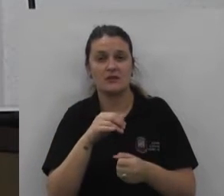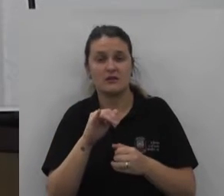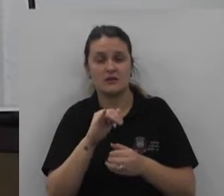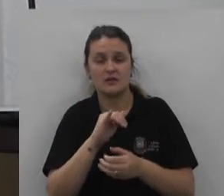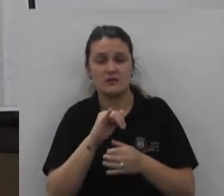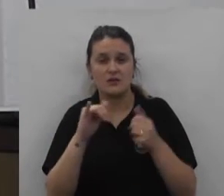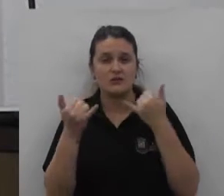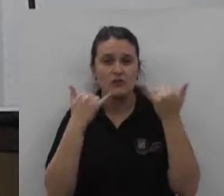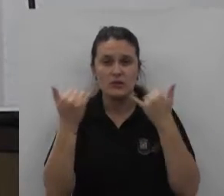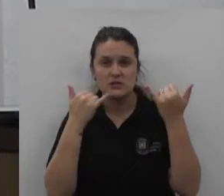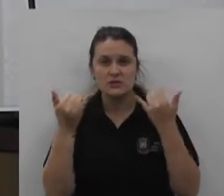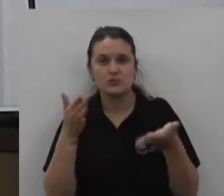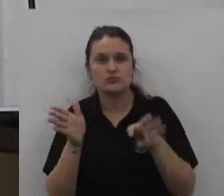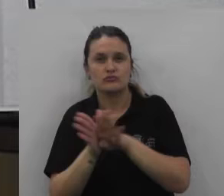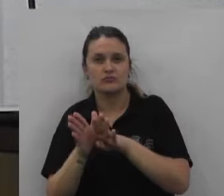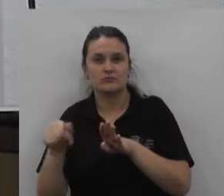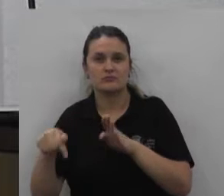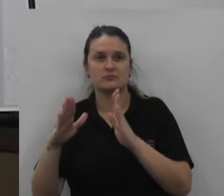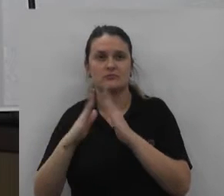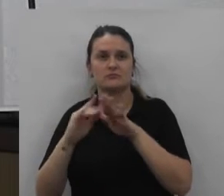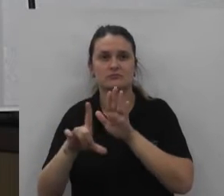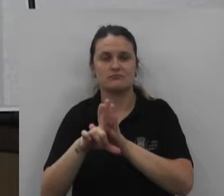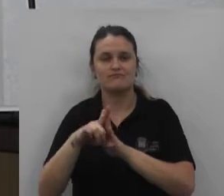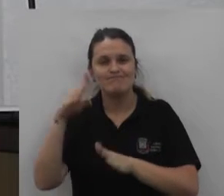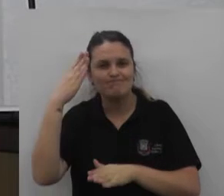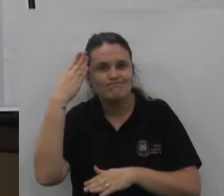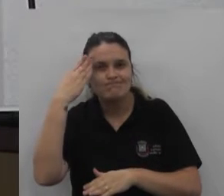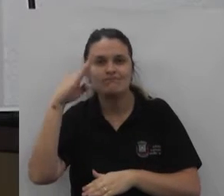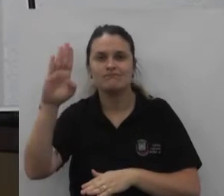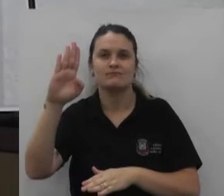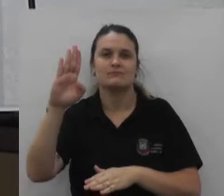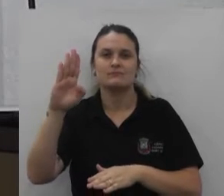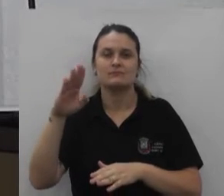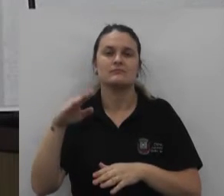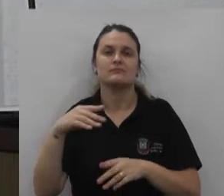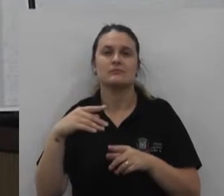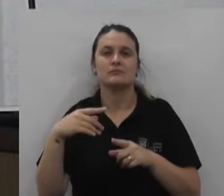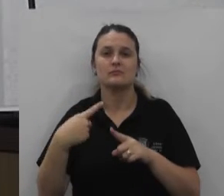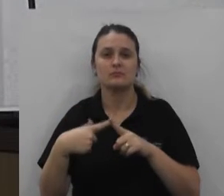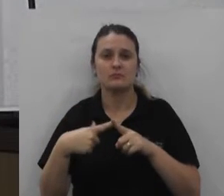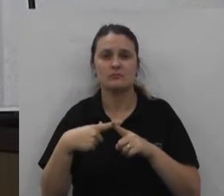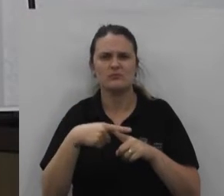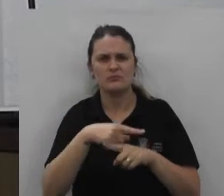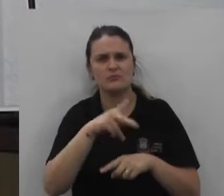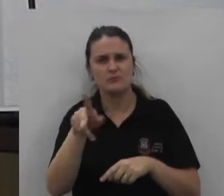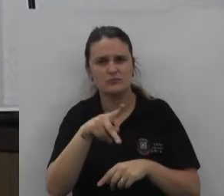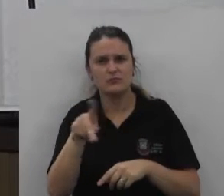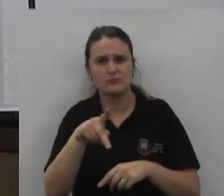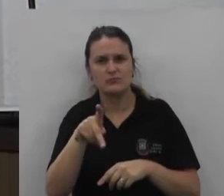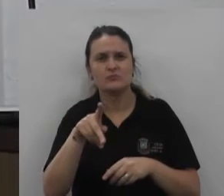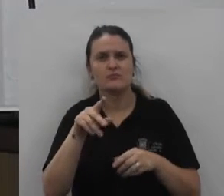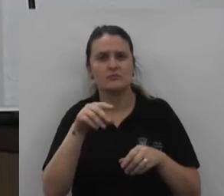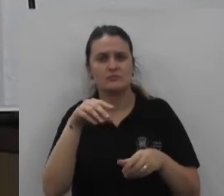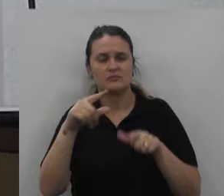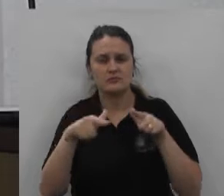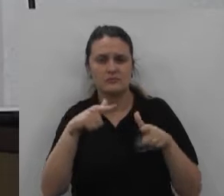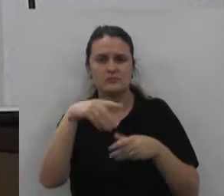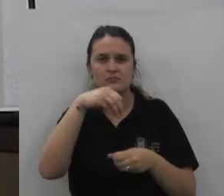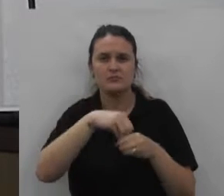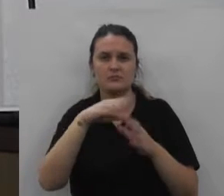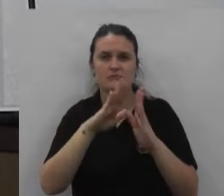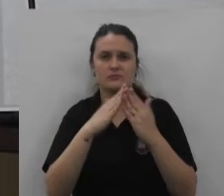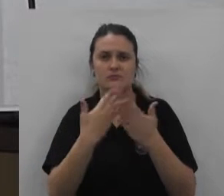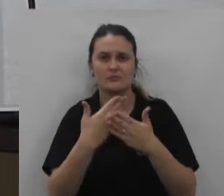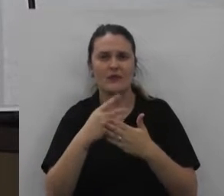dados possam chegar até essa Casa de Leis e, principalmente, a vocês, educadoras dos CMEIs,